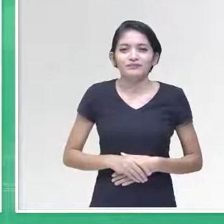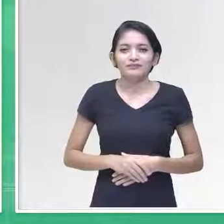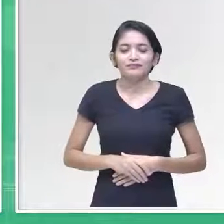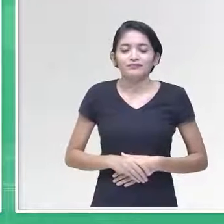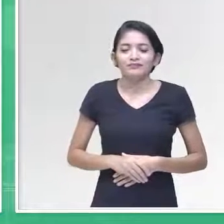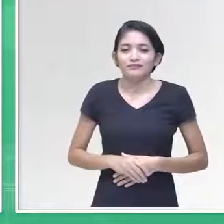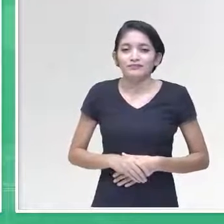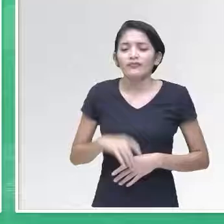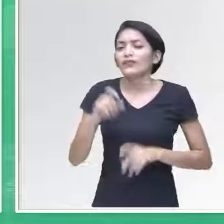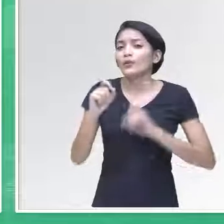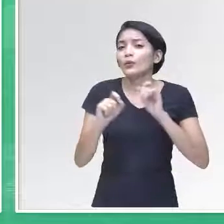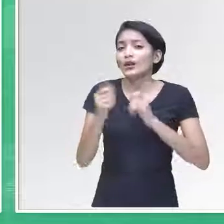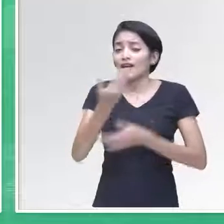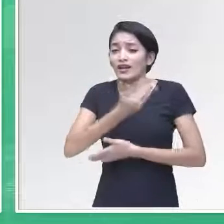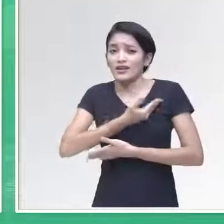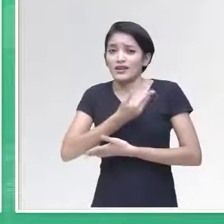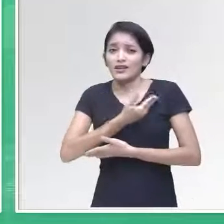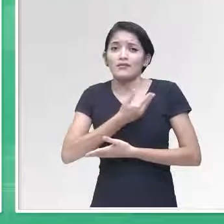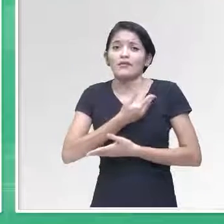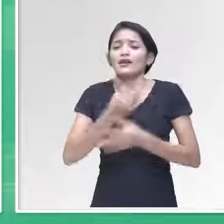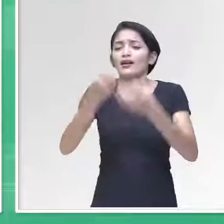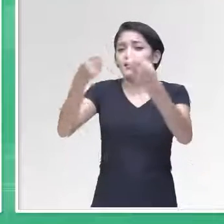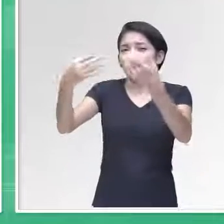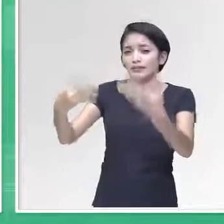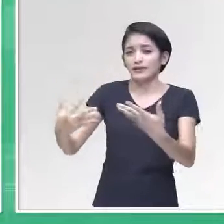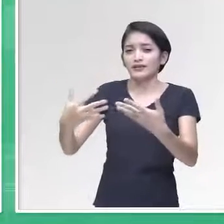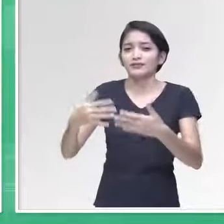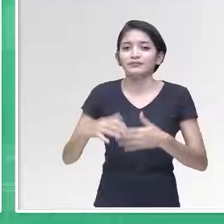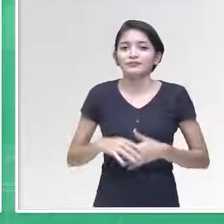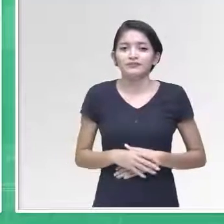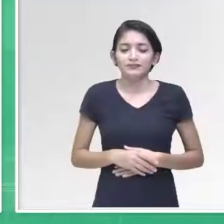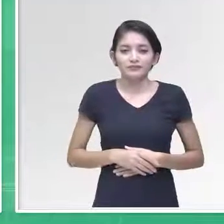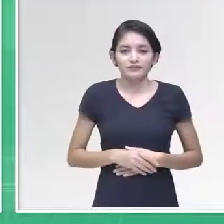fala sobre a voz passiva. Acompanhem.